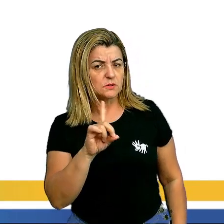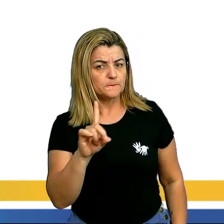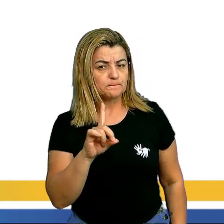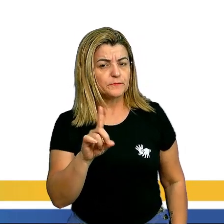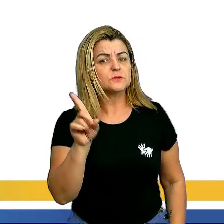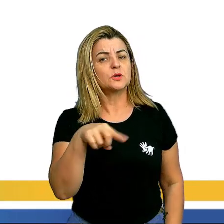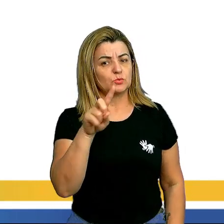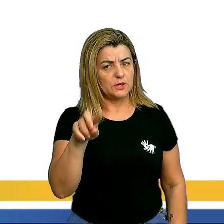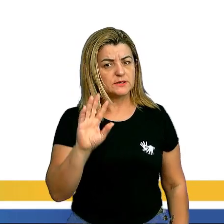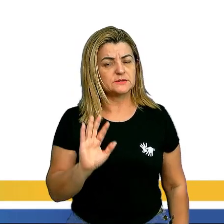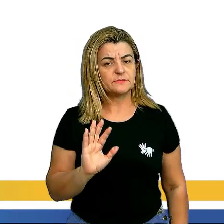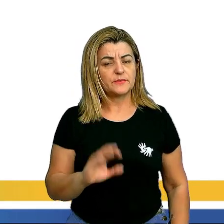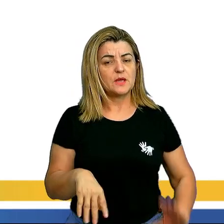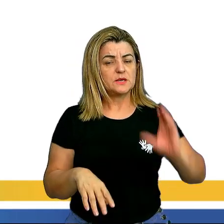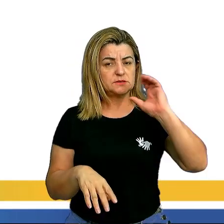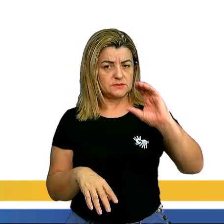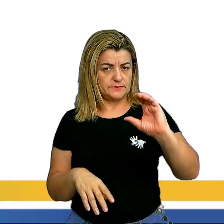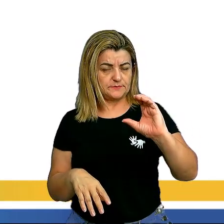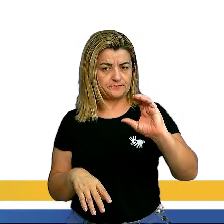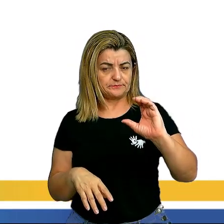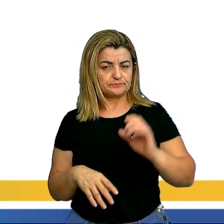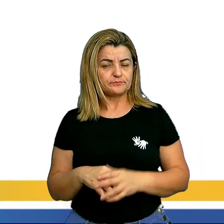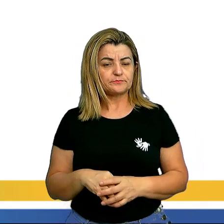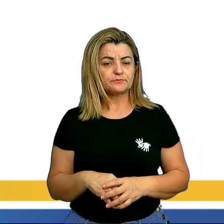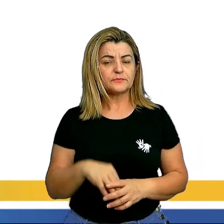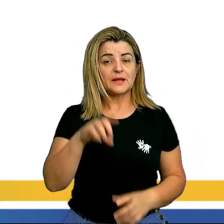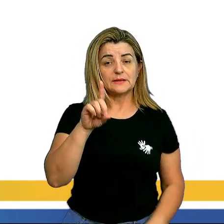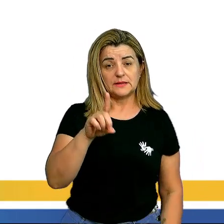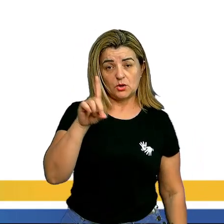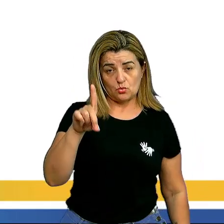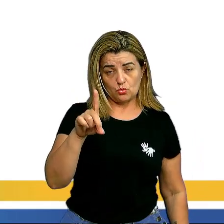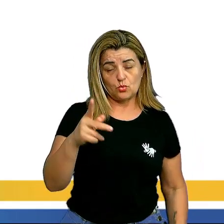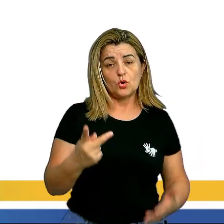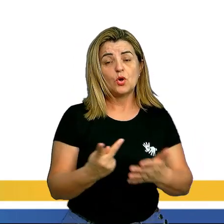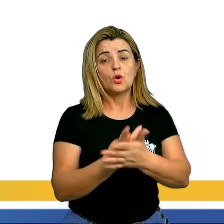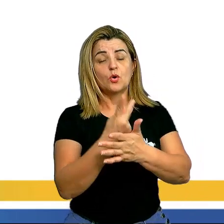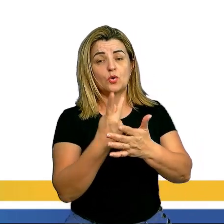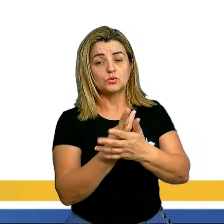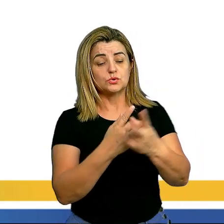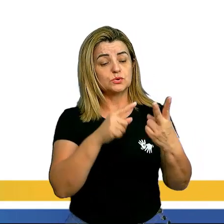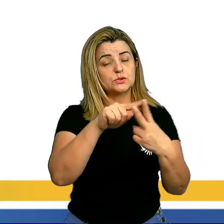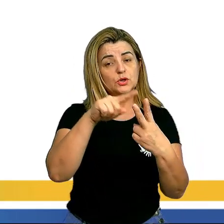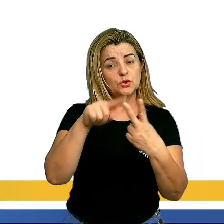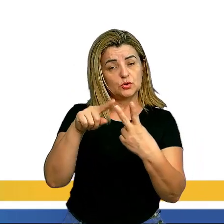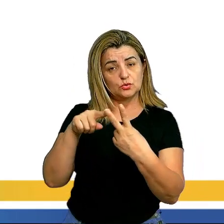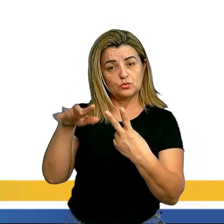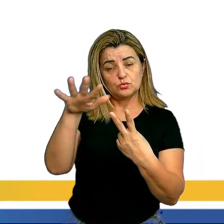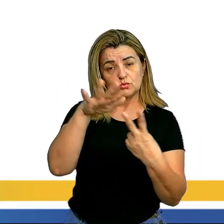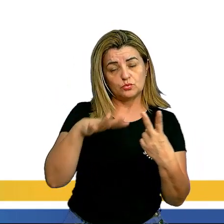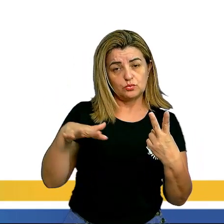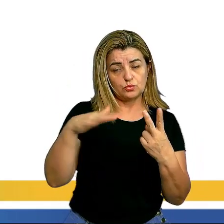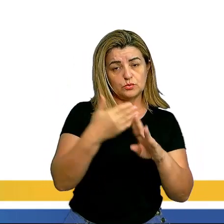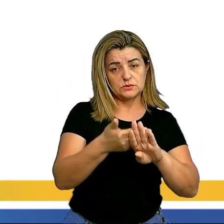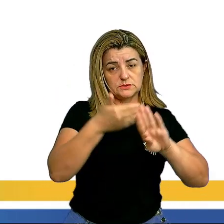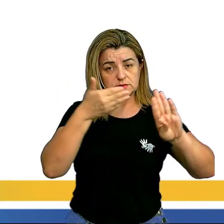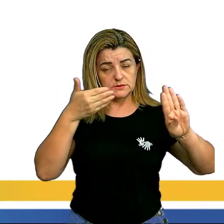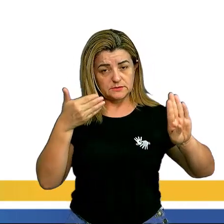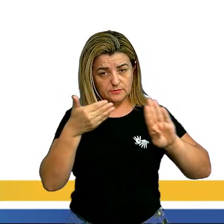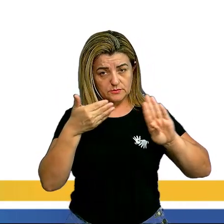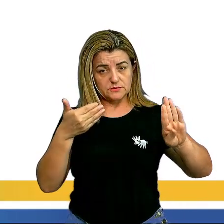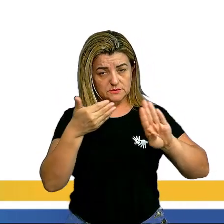Já anula ela. C. D1 ocorre em duas populações separadas por